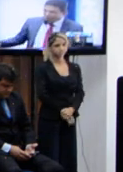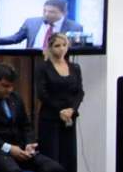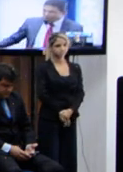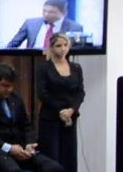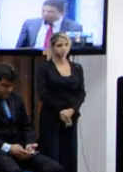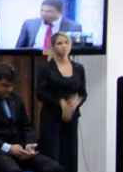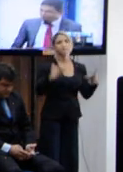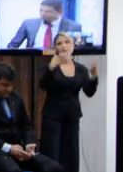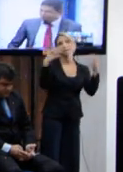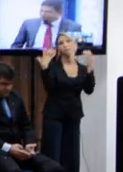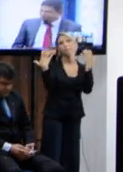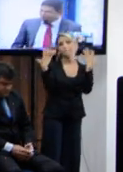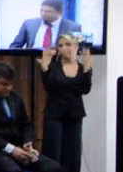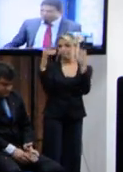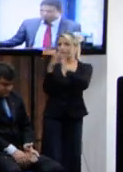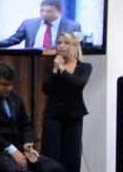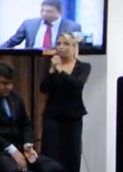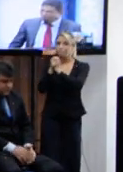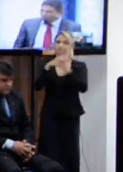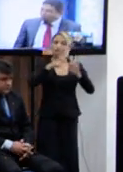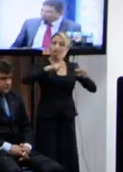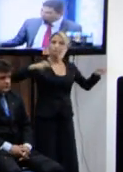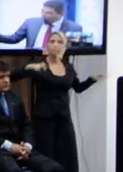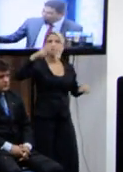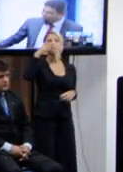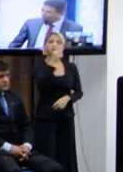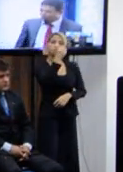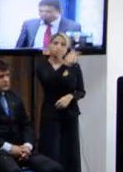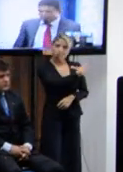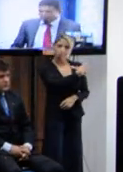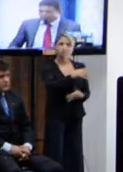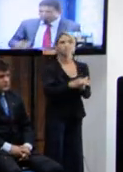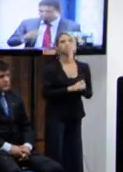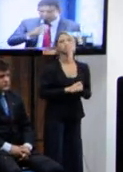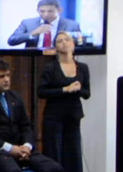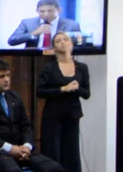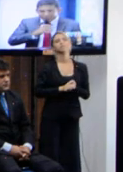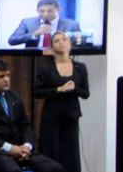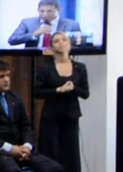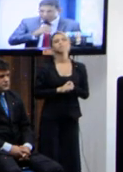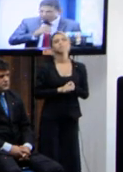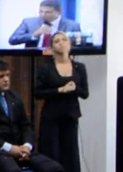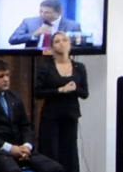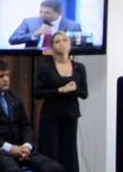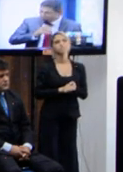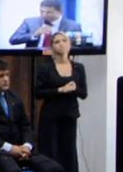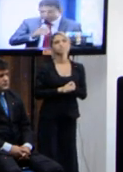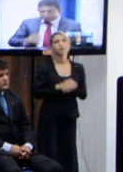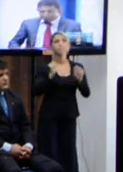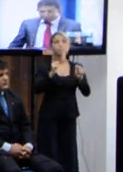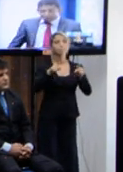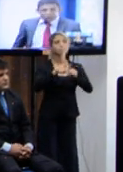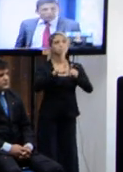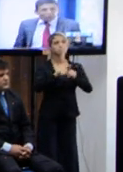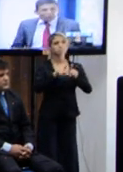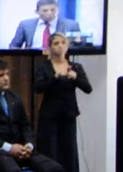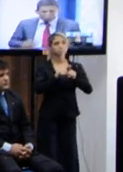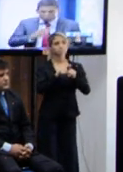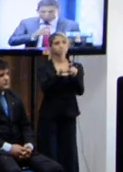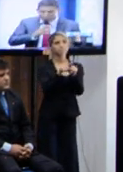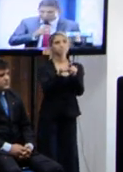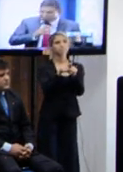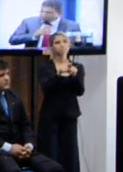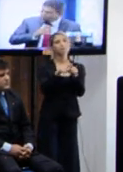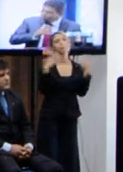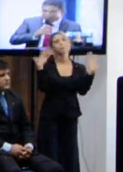A parabenizar a mesa diretora, ao Miguel, ao ADI, ao Azeres. Não posso também deixar parabenizar o